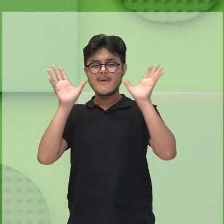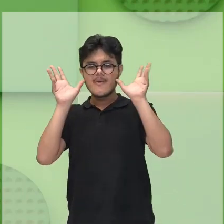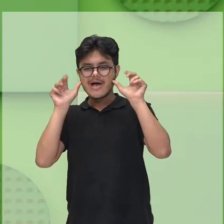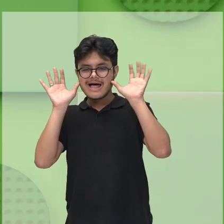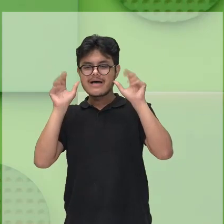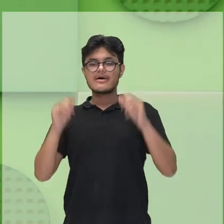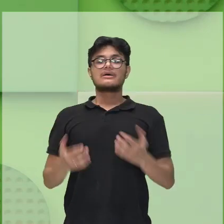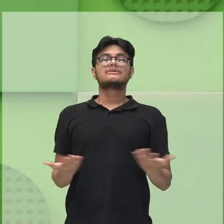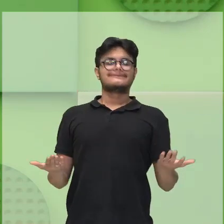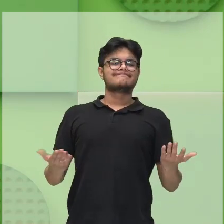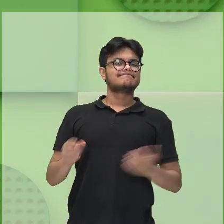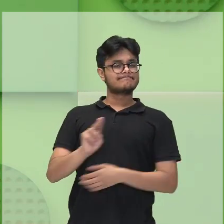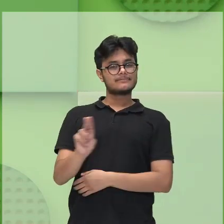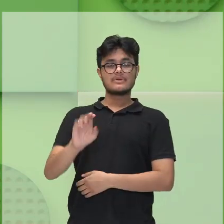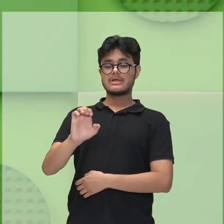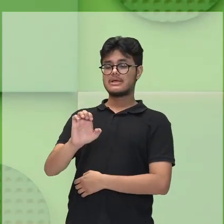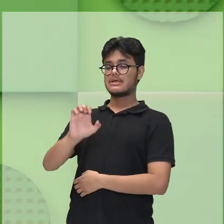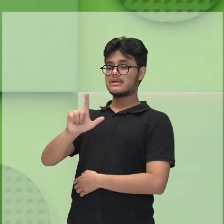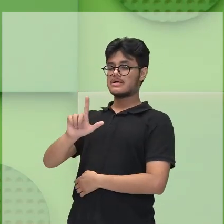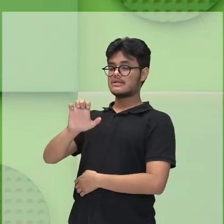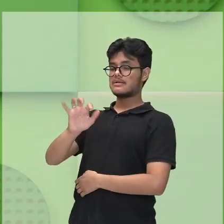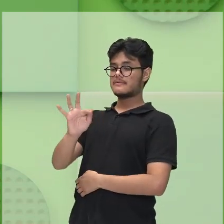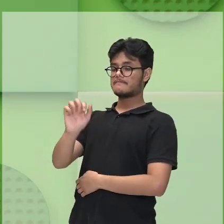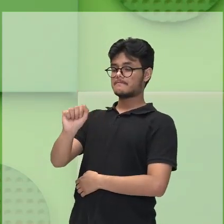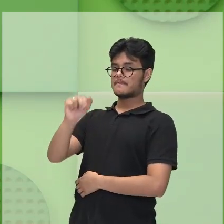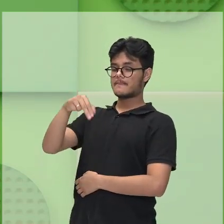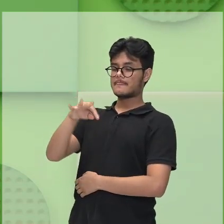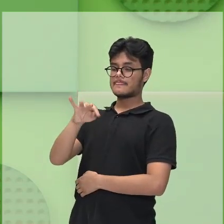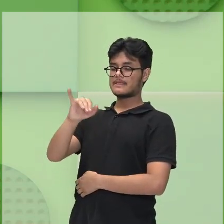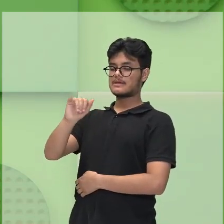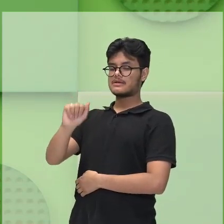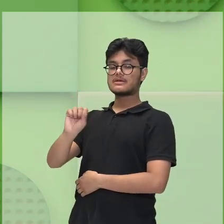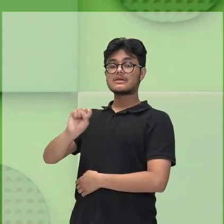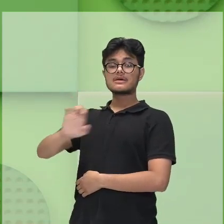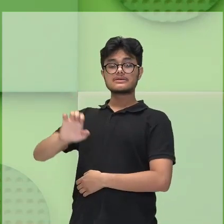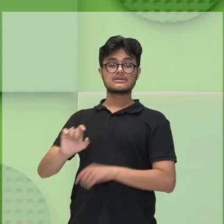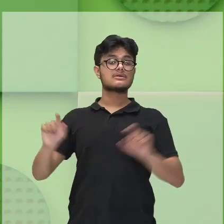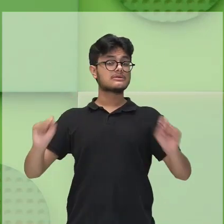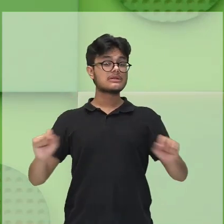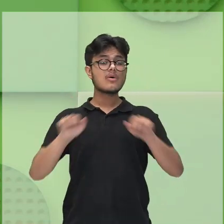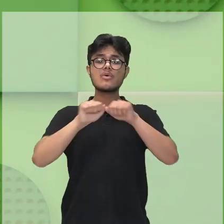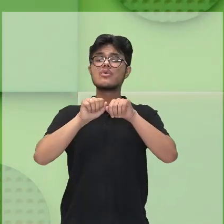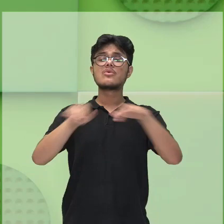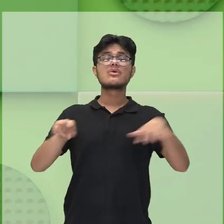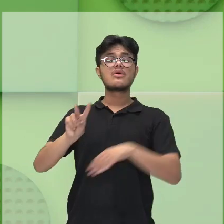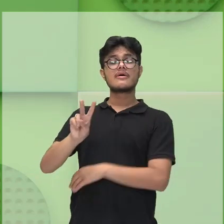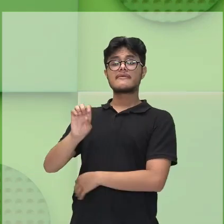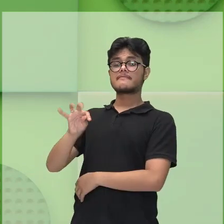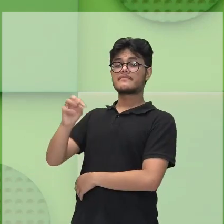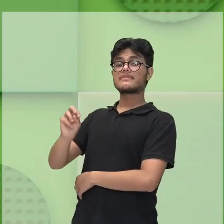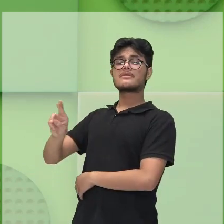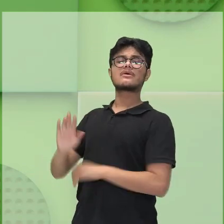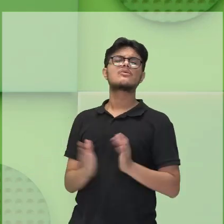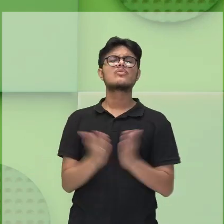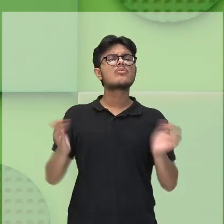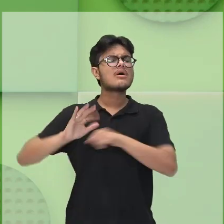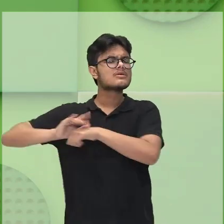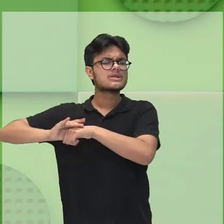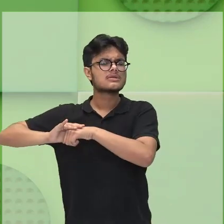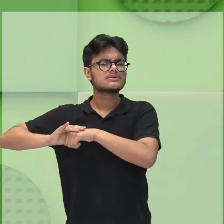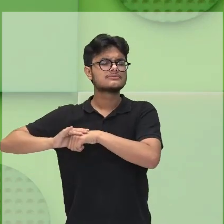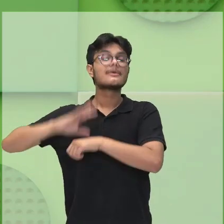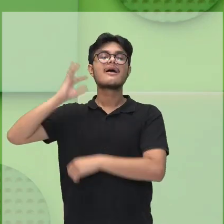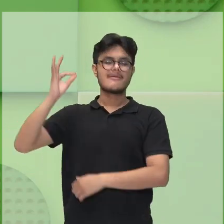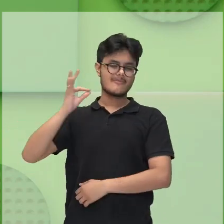de elefantíase, certo? E o transmissor e o vetor transmissor dessa doença é o